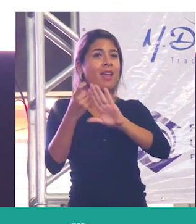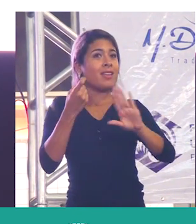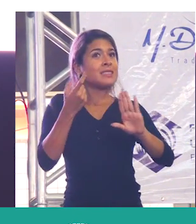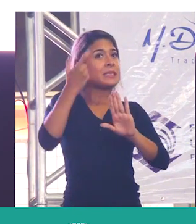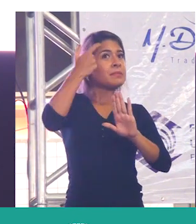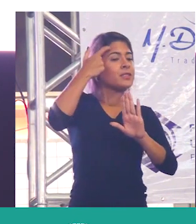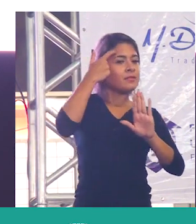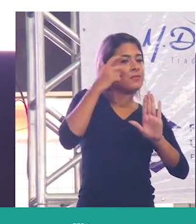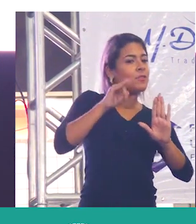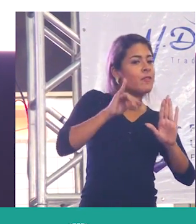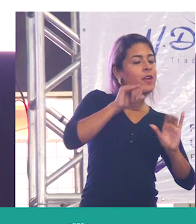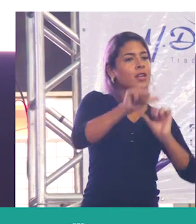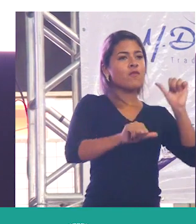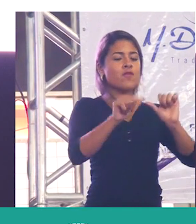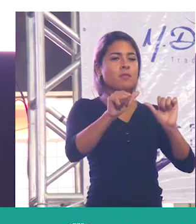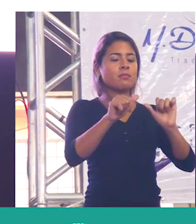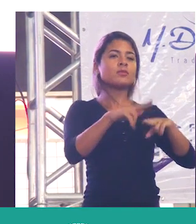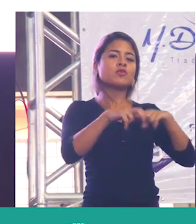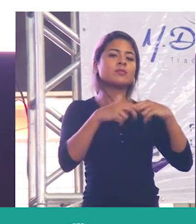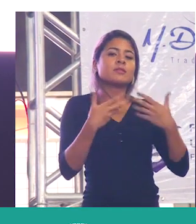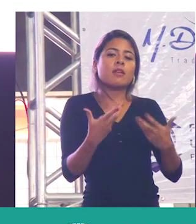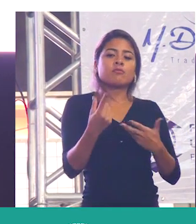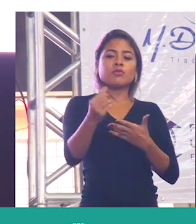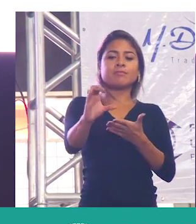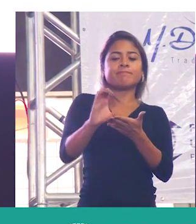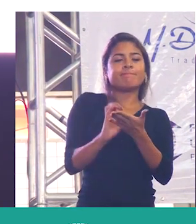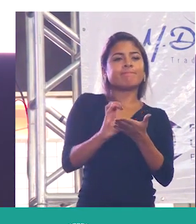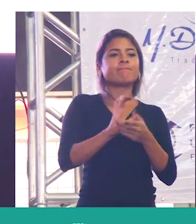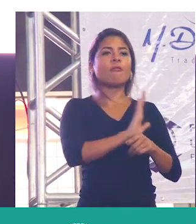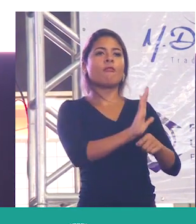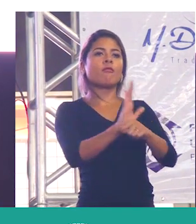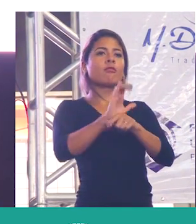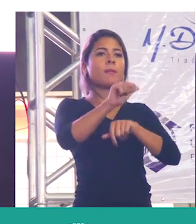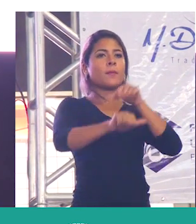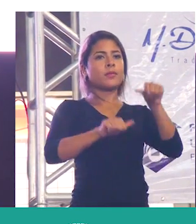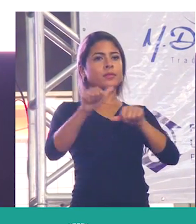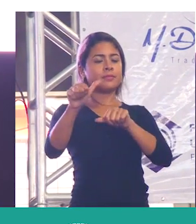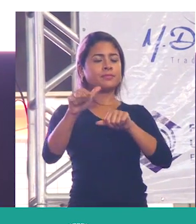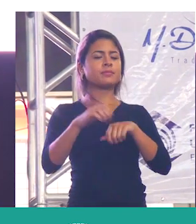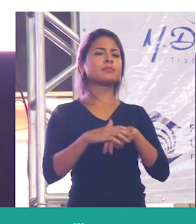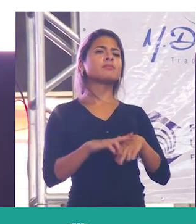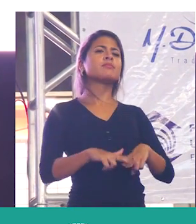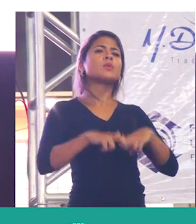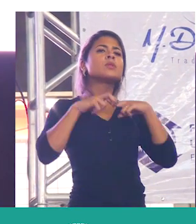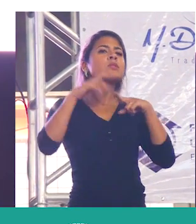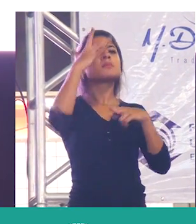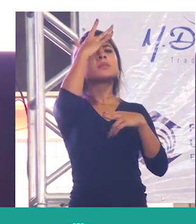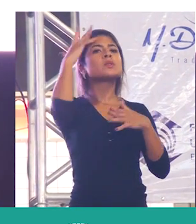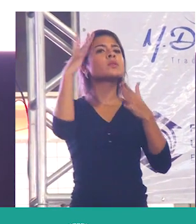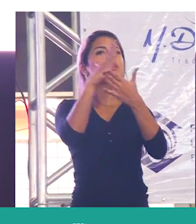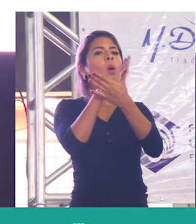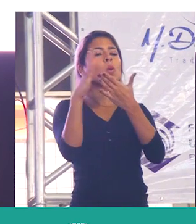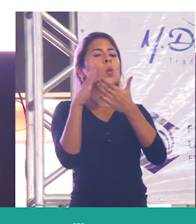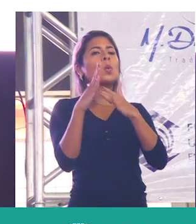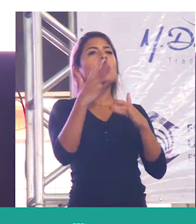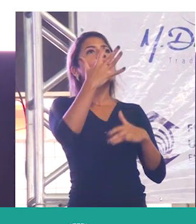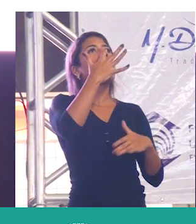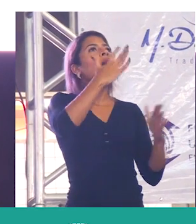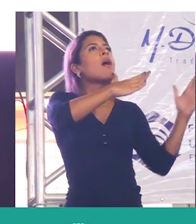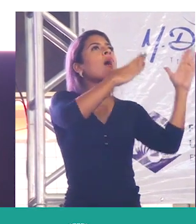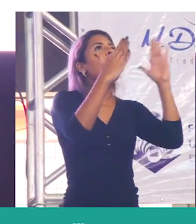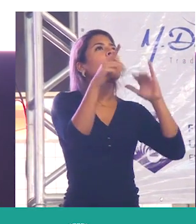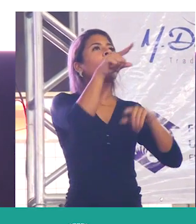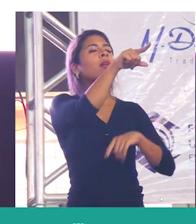Inclusive, na época, nesse episódio, muita gente que assistiu aquilo gritava no comício dele